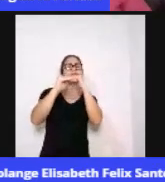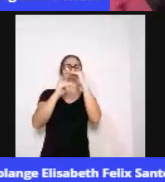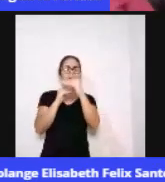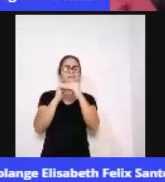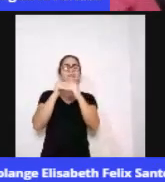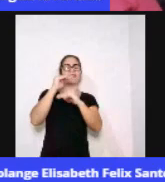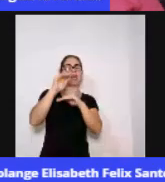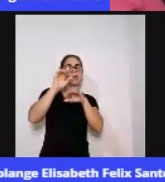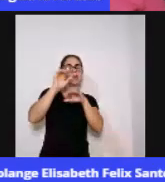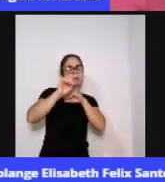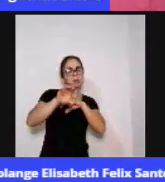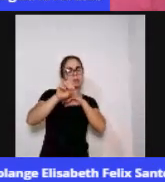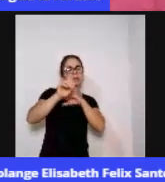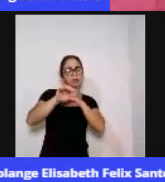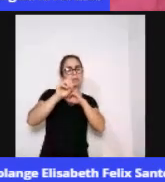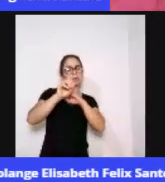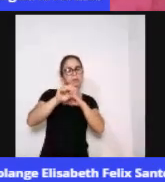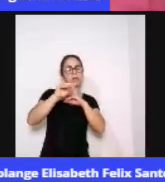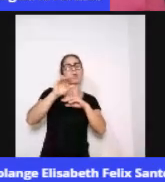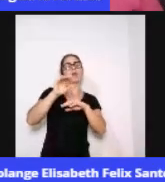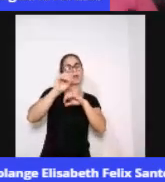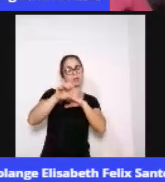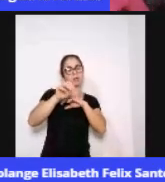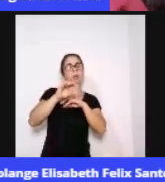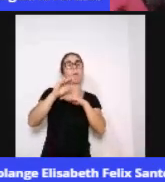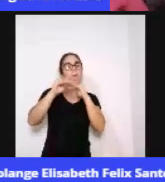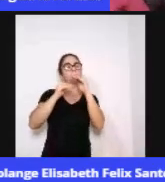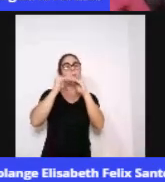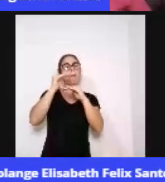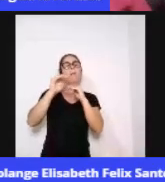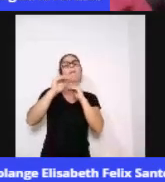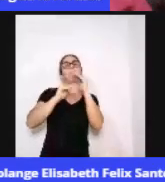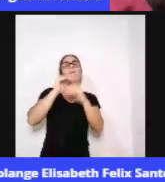certo? Agora vamos para o próximo slide.